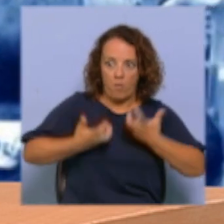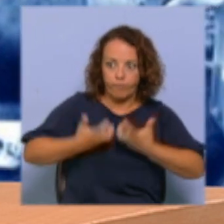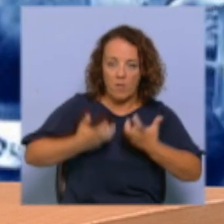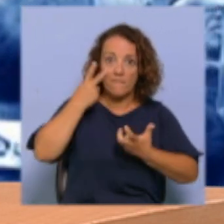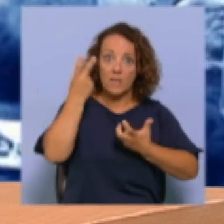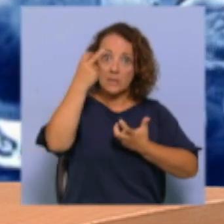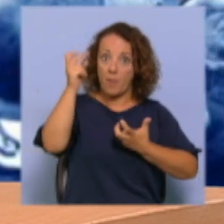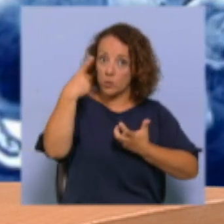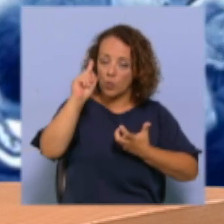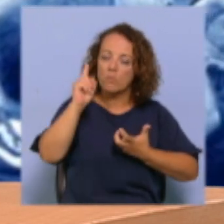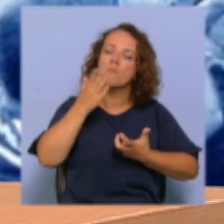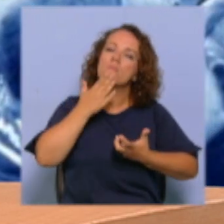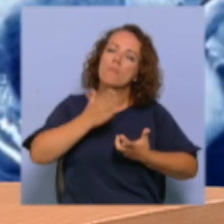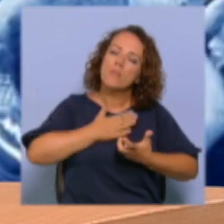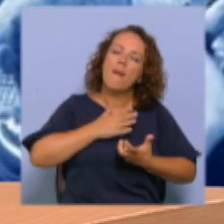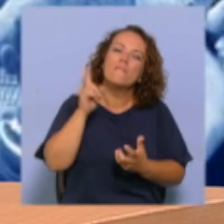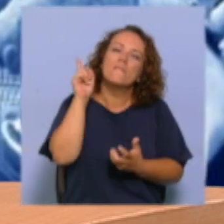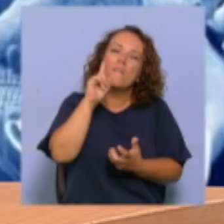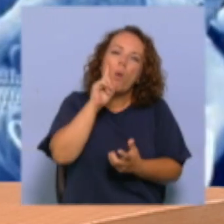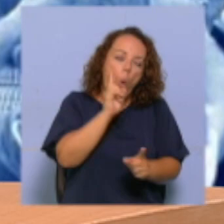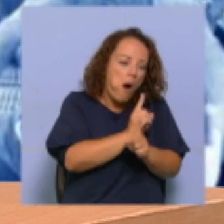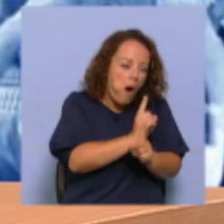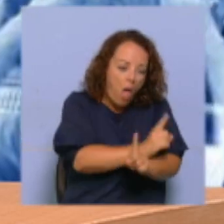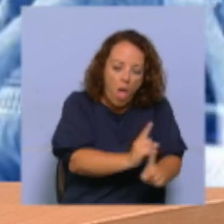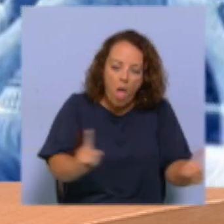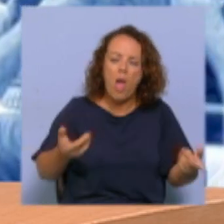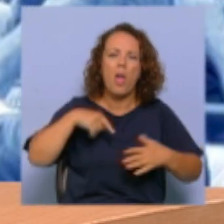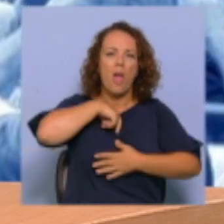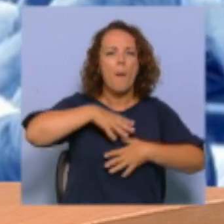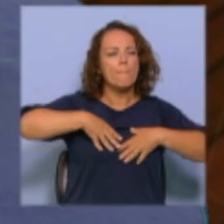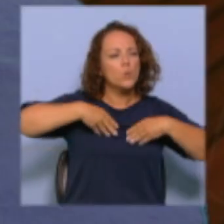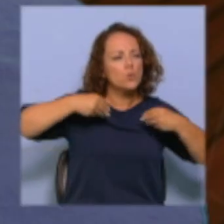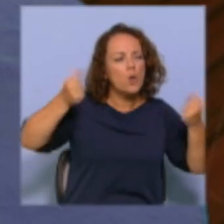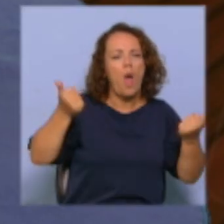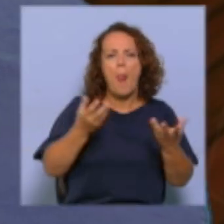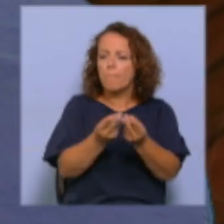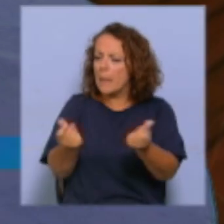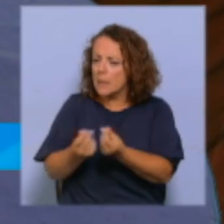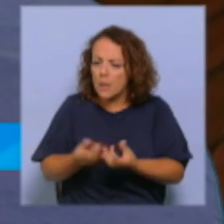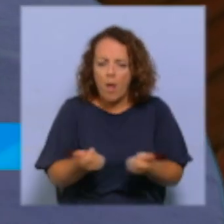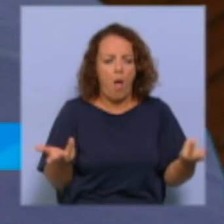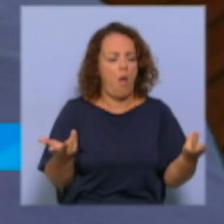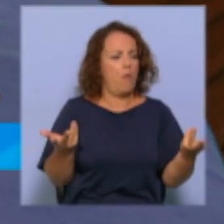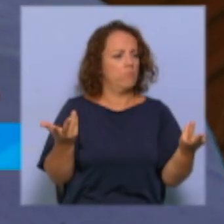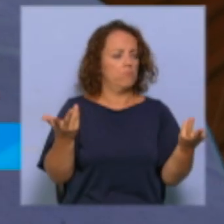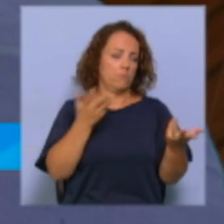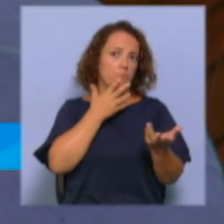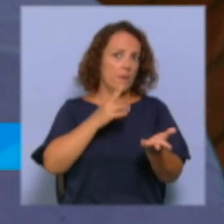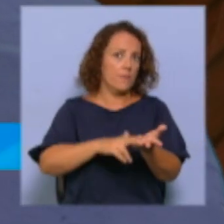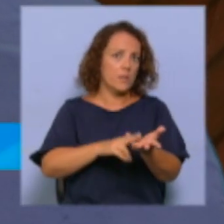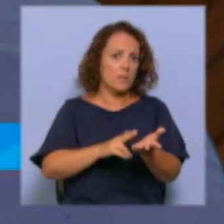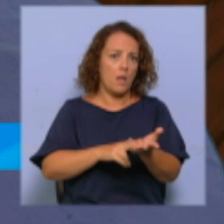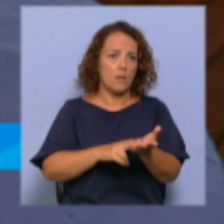Seja individual, seja emocional, seja material inclusivamente, e de facto há uma